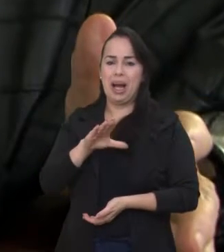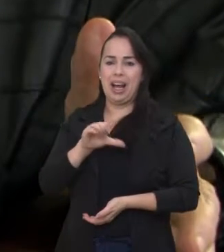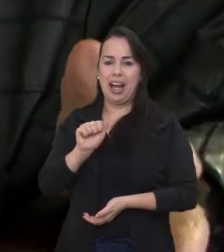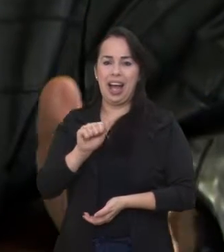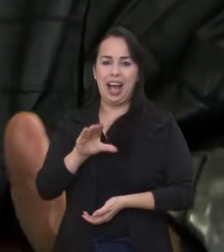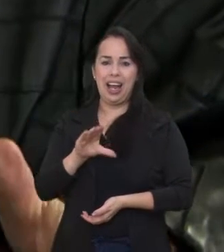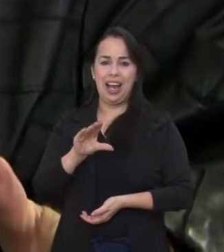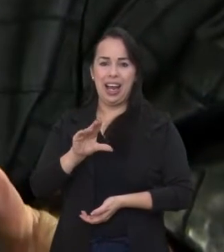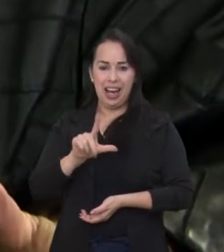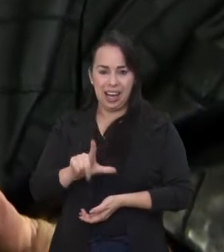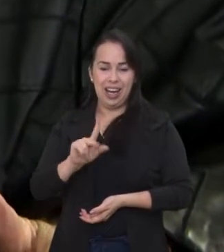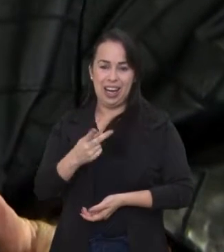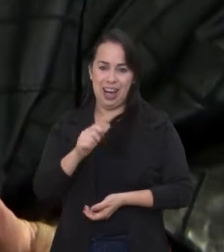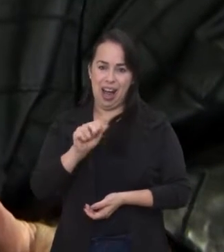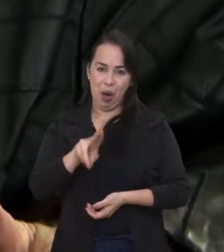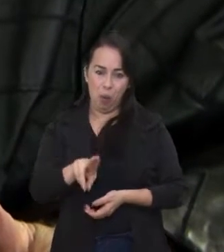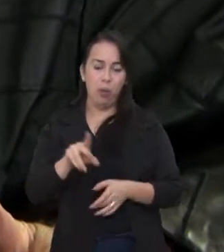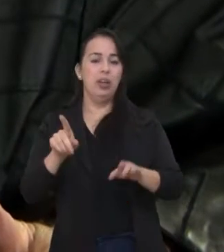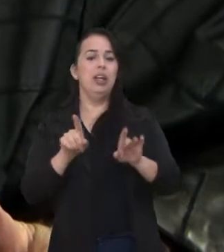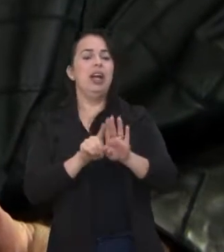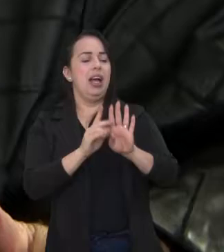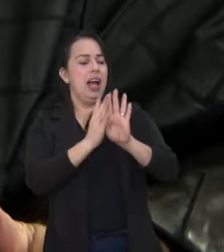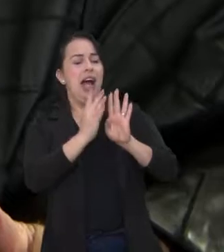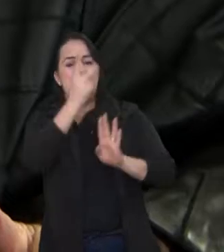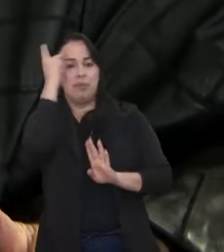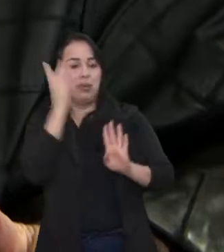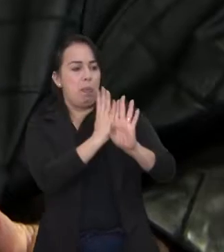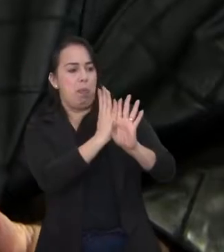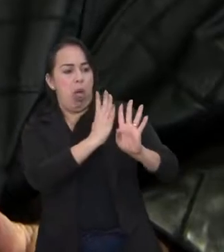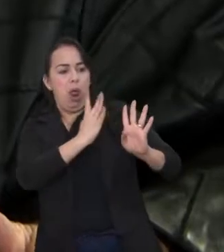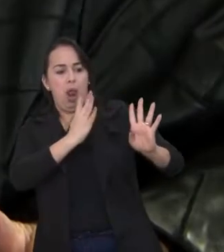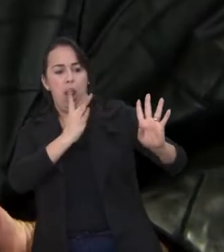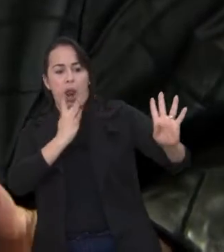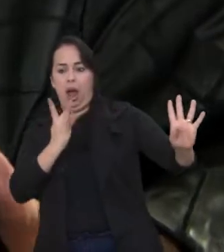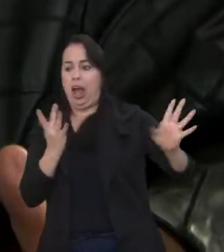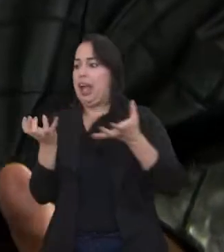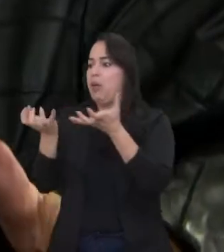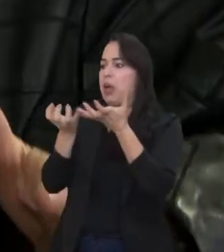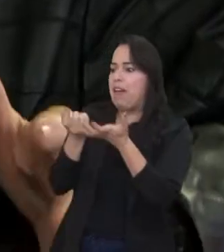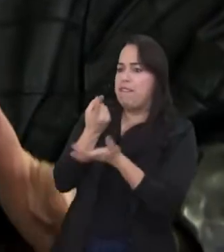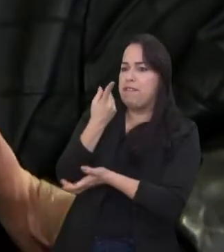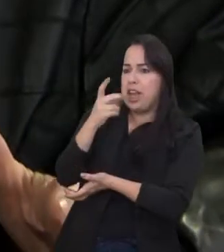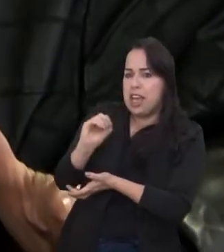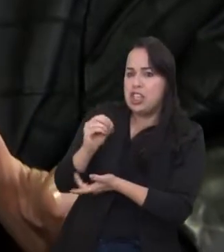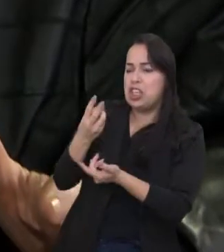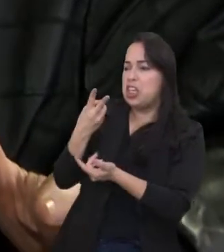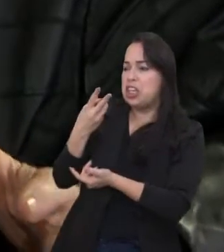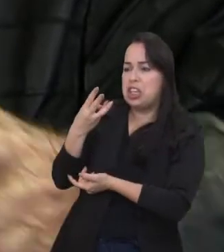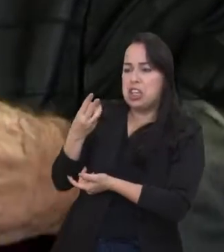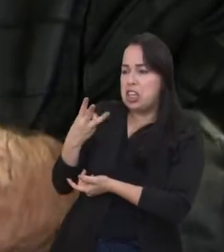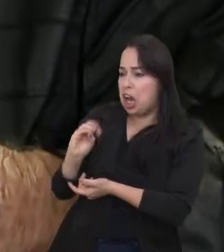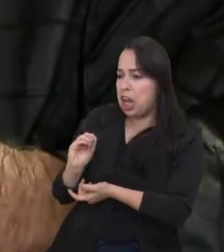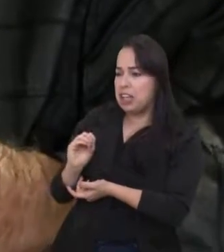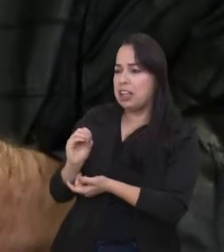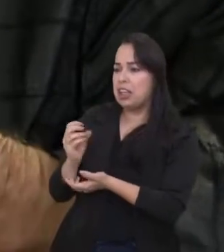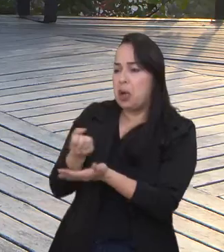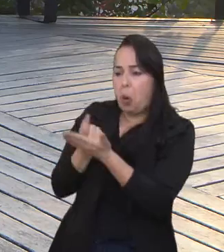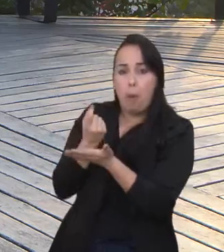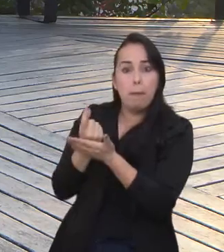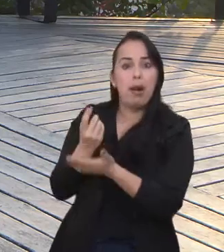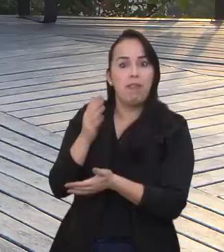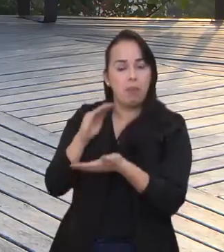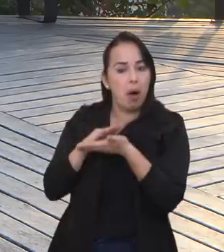enormes, quilométricas, e o pessoal chegava, quero 20, quero 10, quero 15 bolinhos, e levava o bolinho para casa.